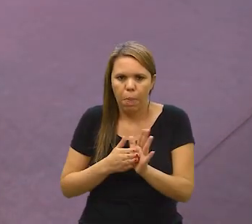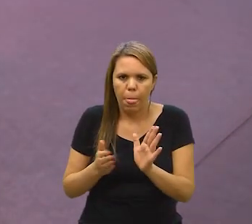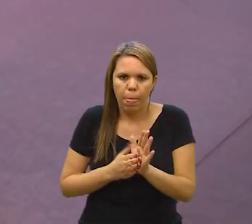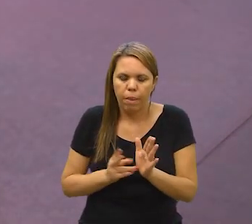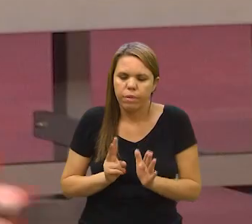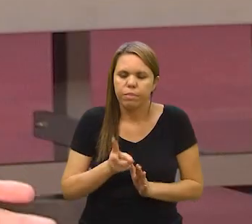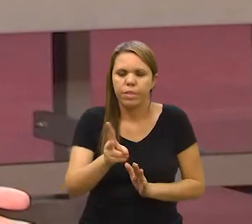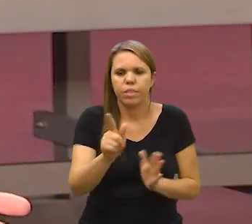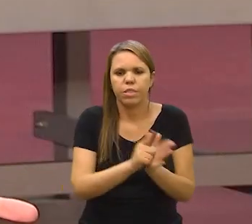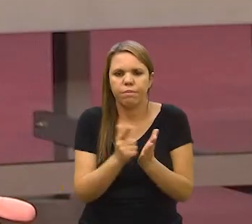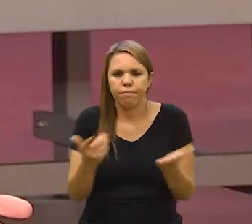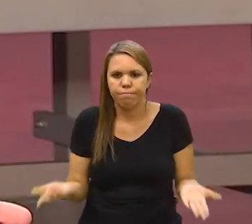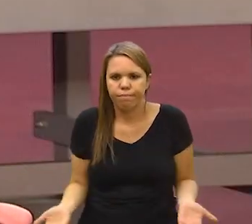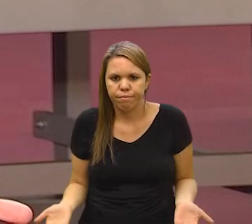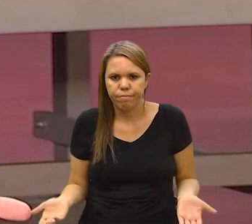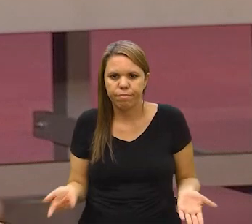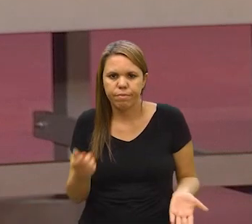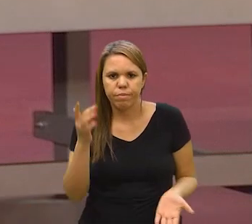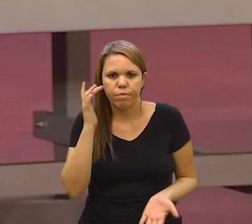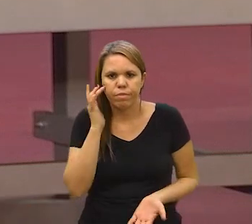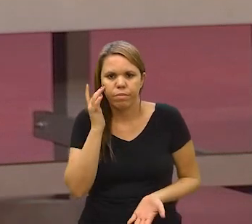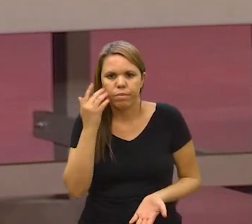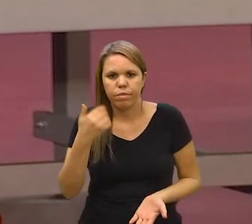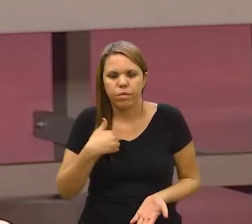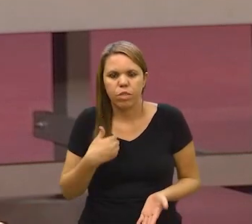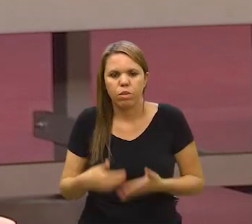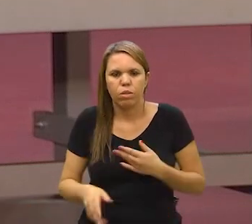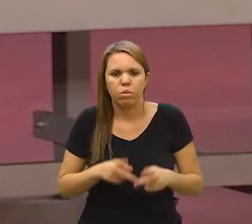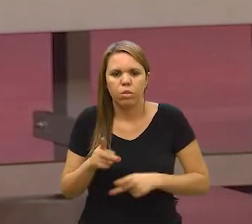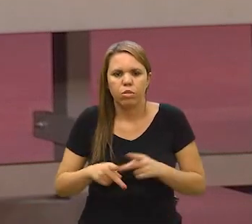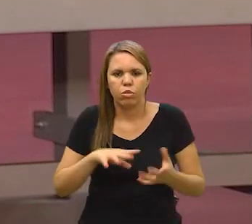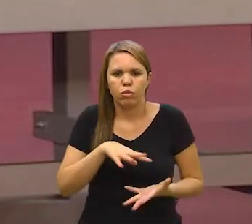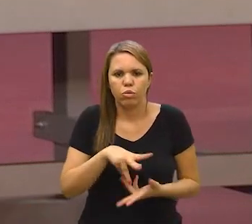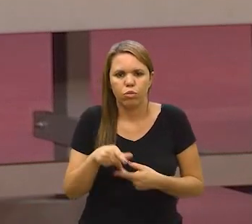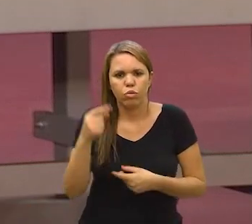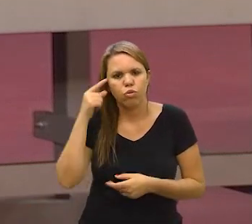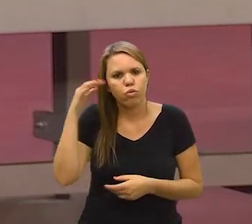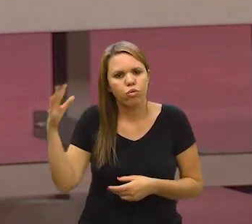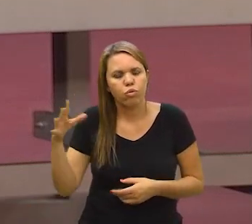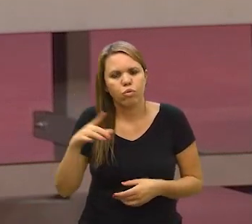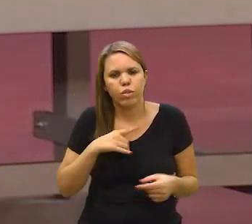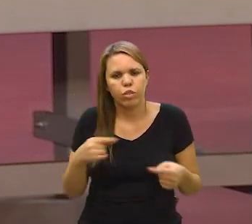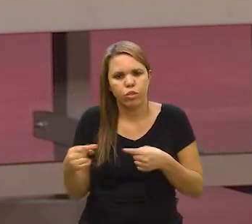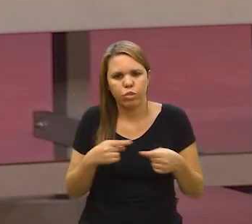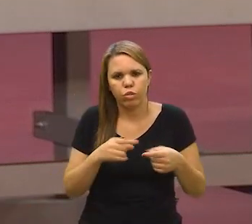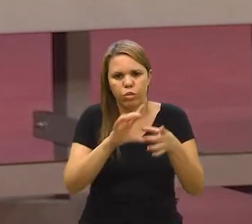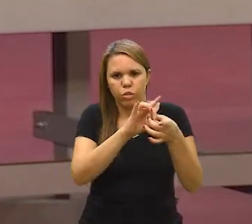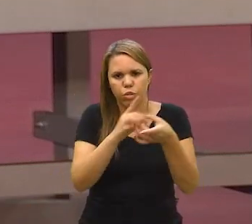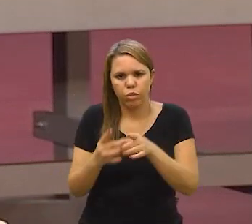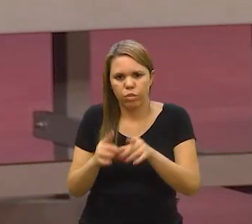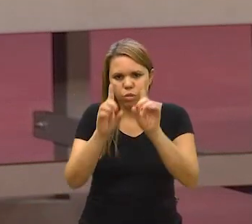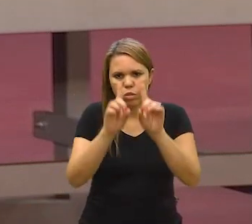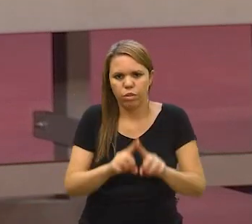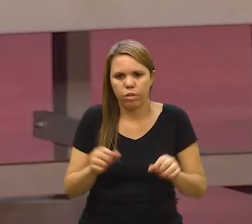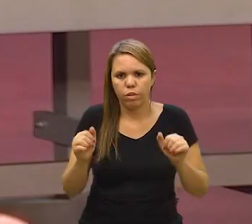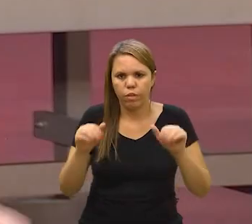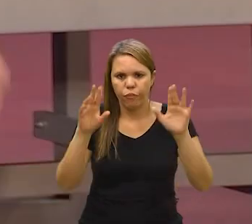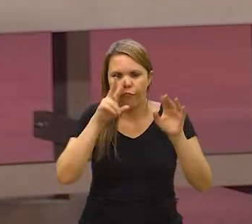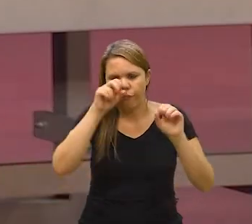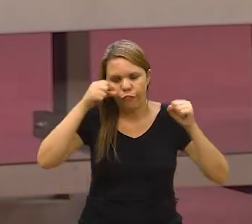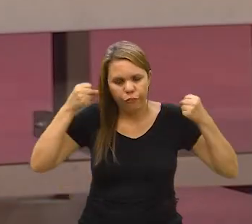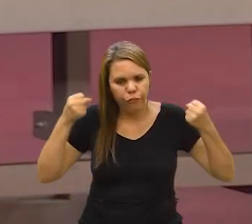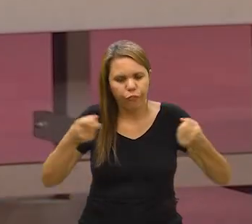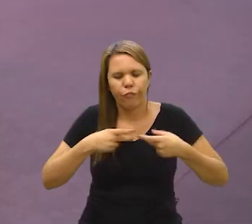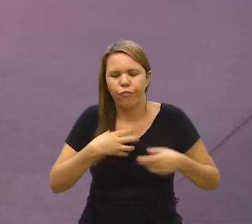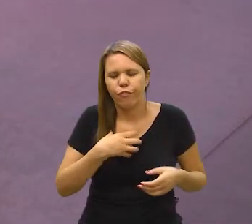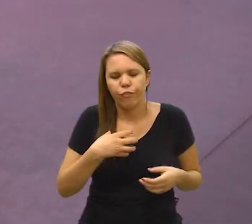no jornalismo, mas eu acho que eu e qualquer pessoa no mundo, o sonho de você disputar uma Paralimpíada falou muito mais alto. Eu falei, não, então